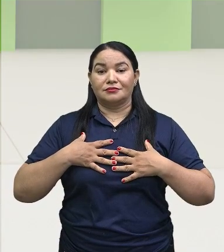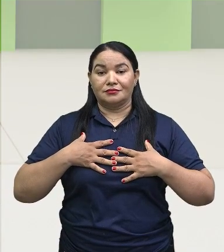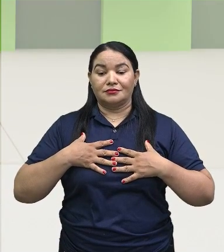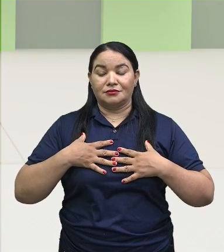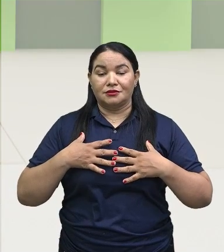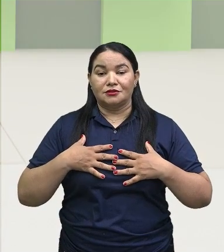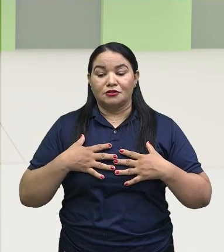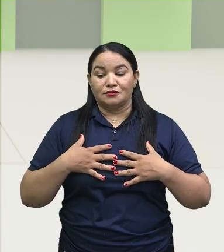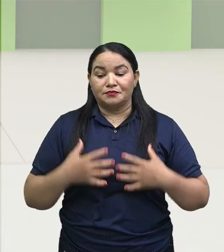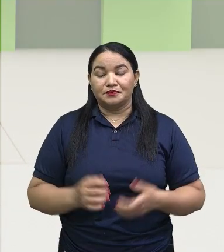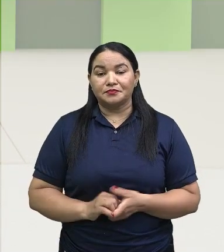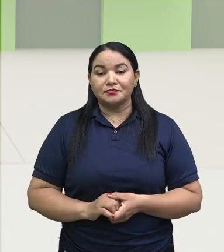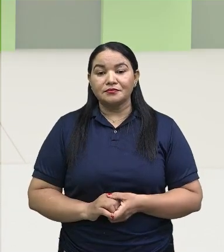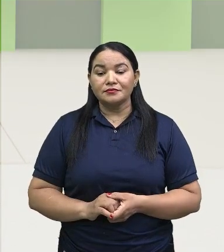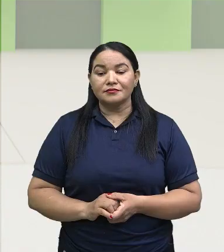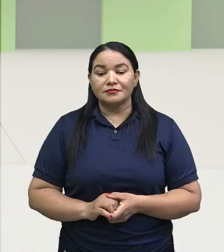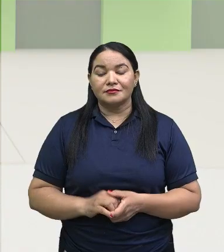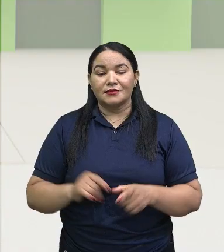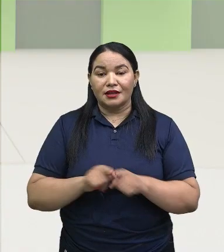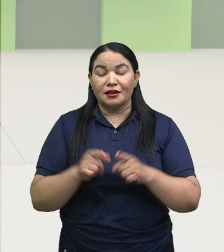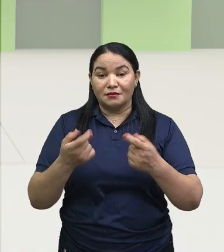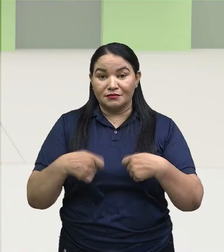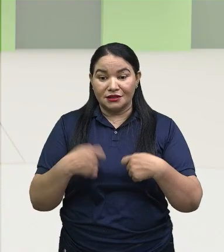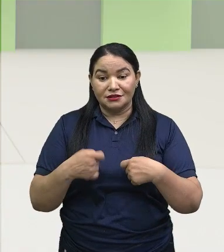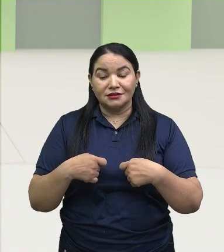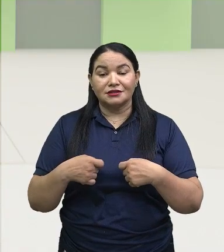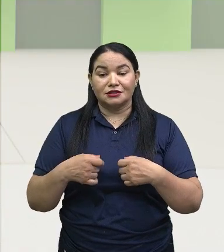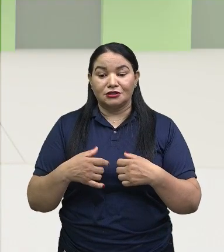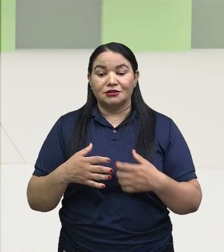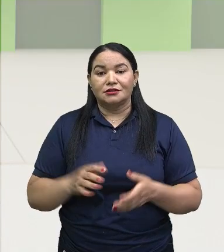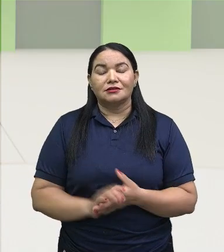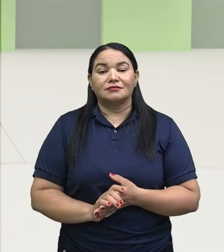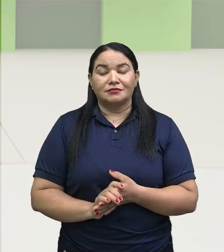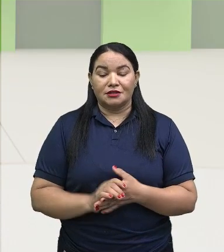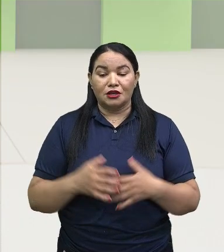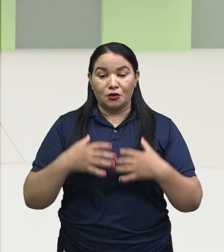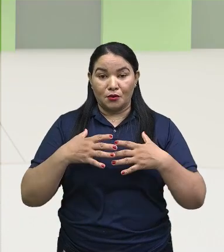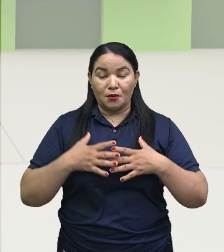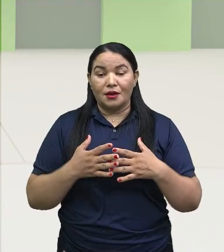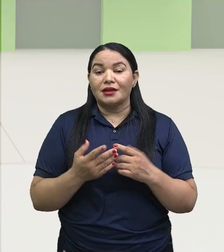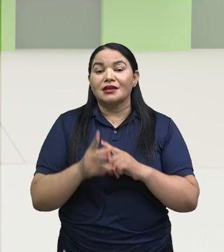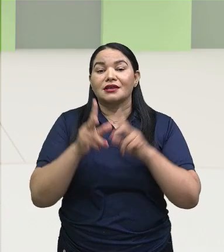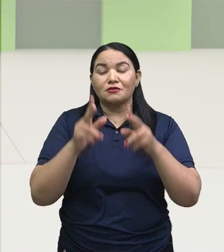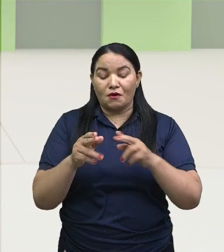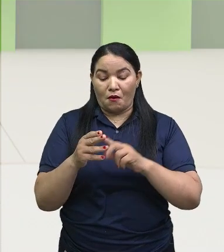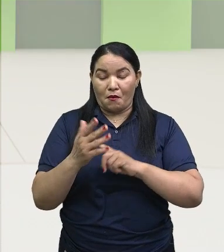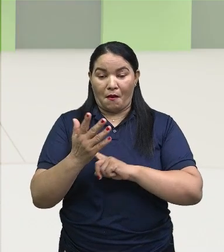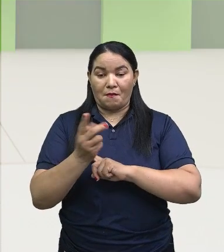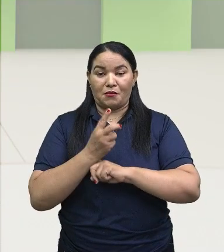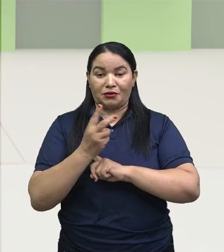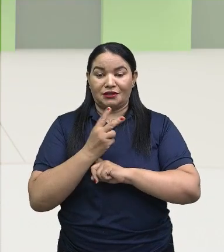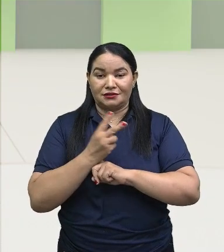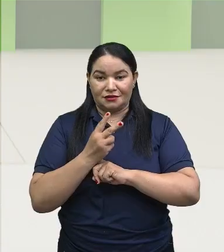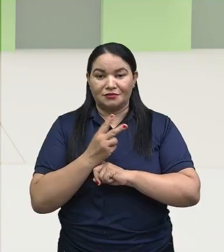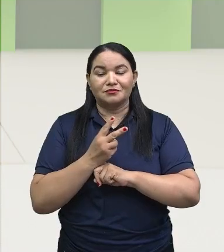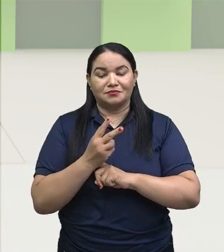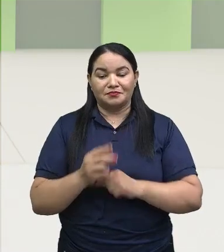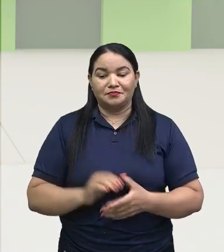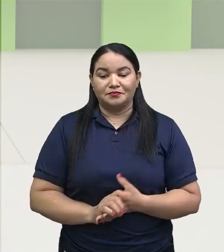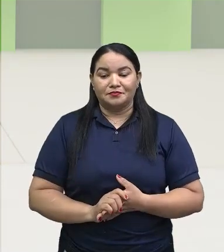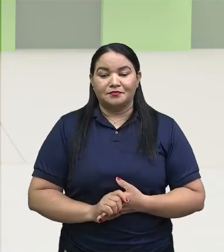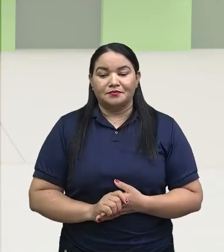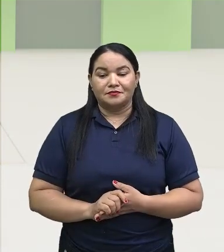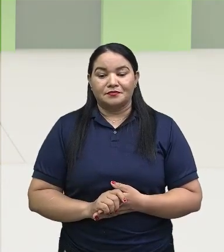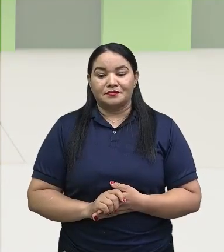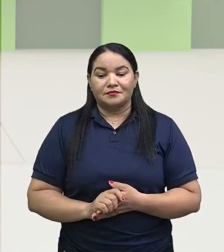muito sensíveis, a gente precisa dessa estrutura que vai funcionar ali como uma grade de proteção para eles. Então, olha só, a gente tem aqui na